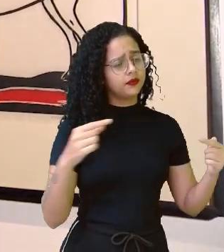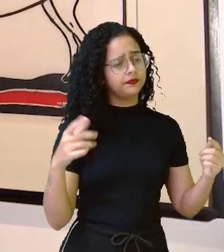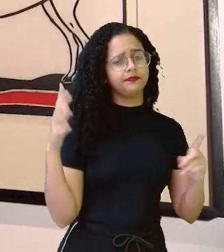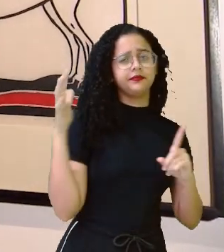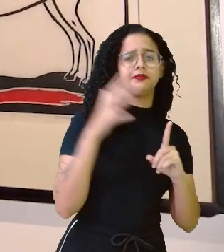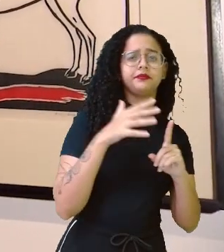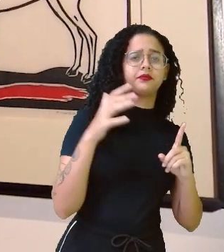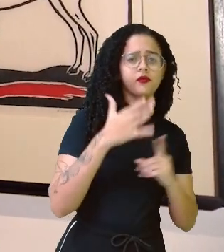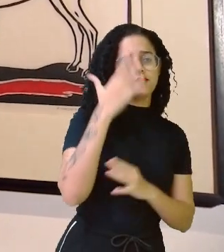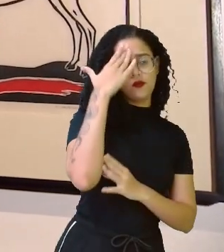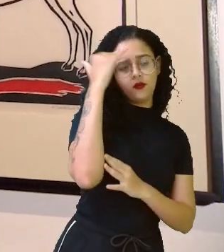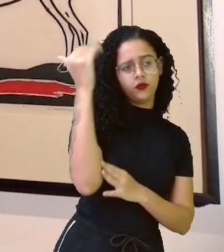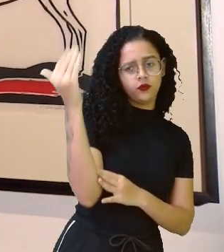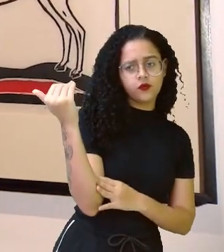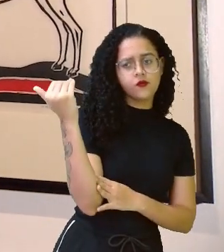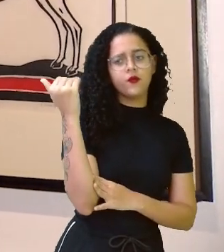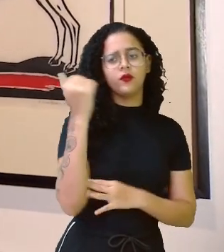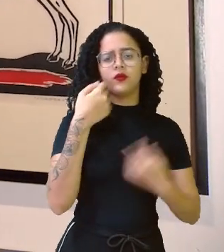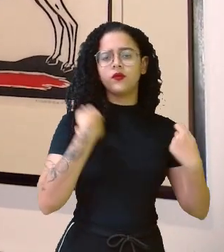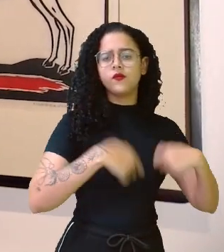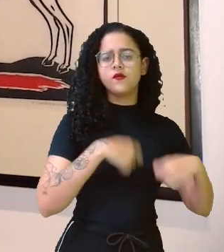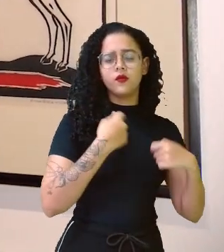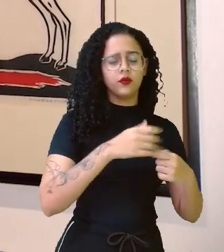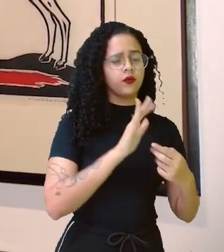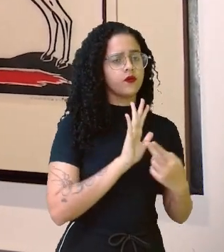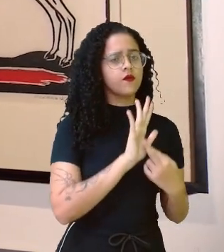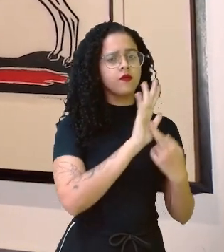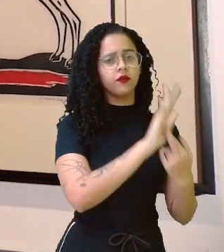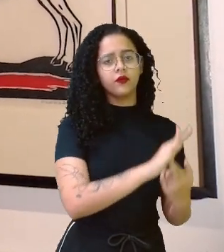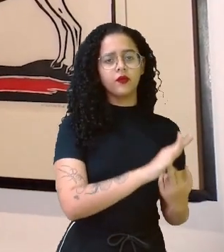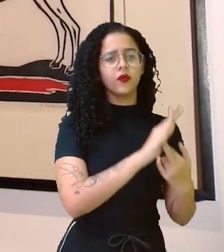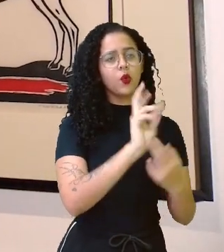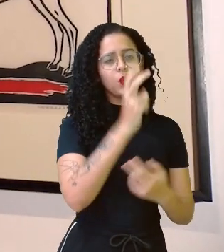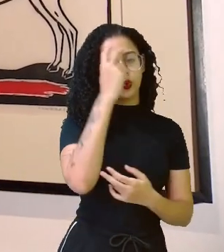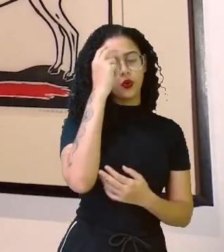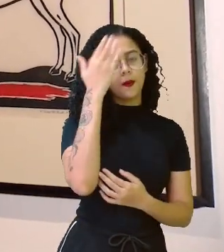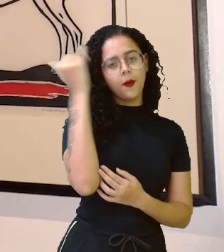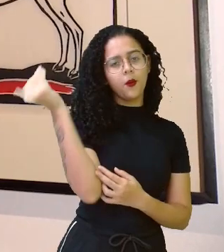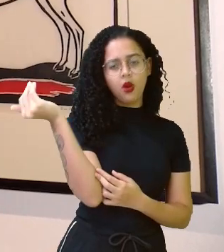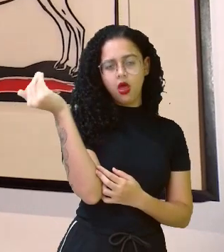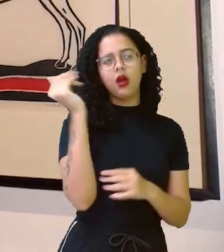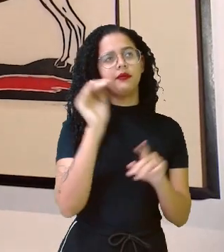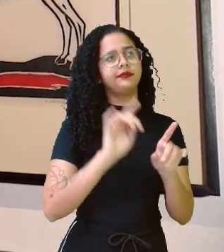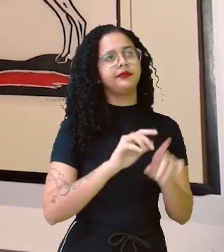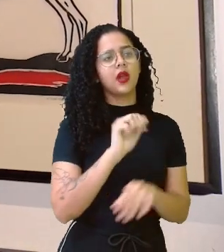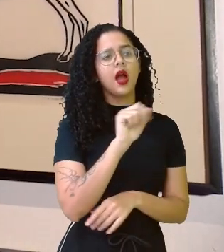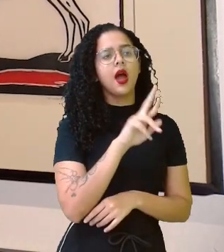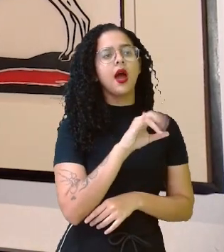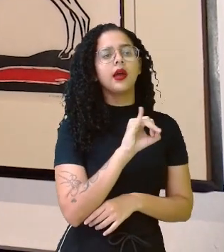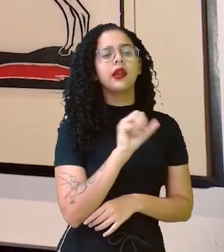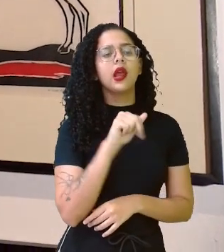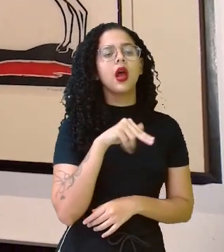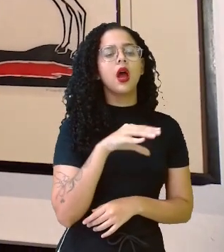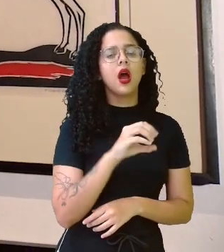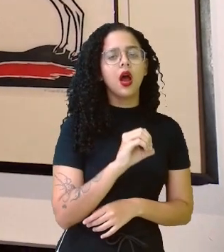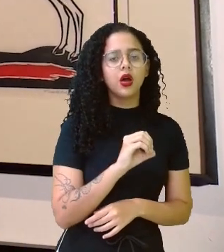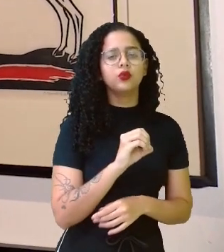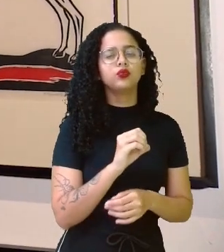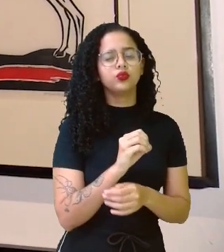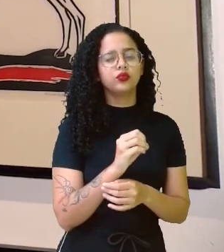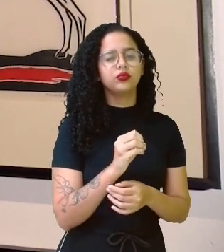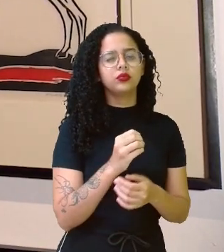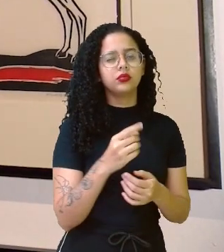né? Sim. Essa necessidade de representar a cultura popular, né, que Ariano trouxe a partir do romanceiro